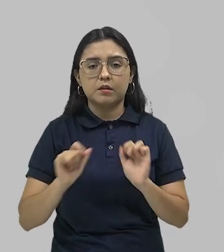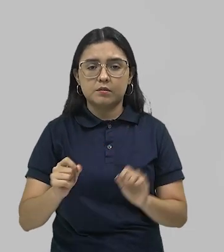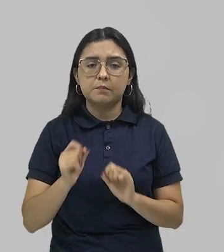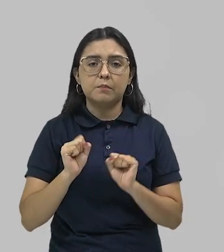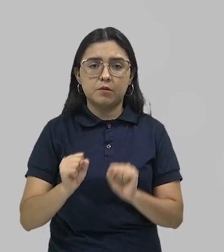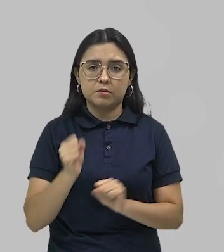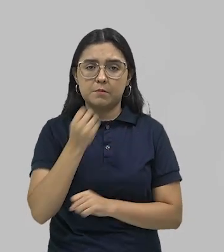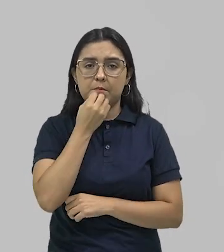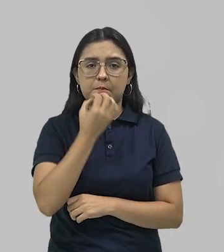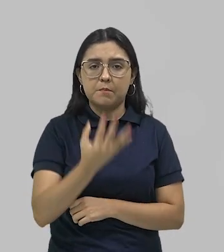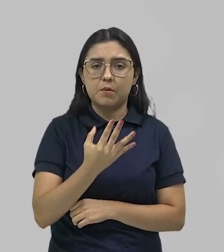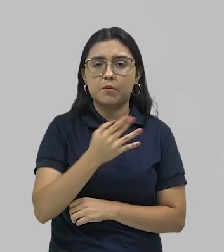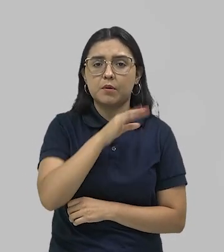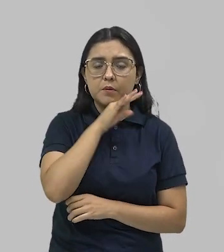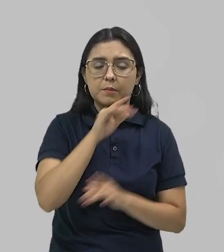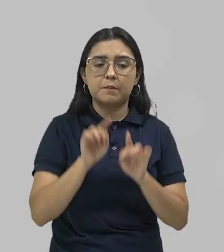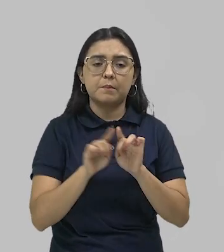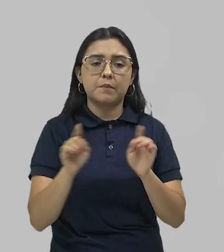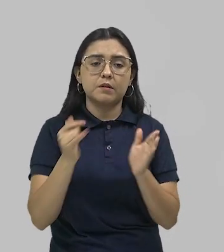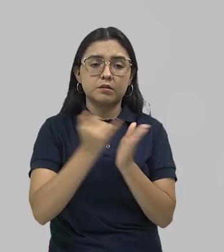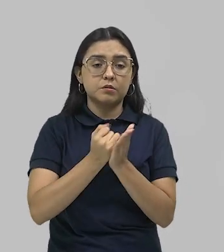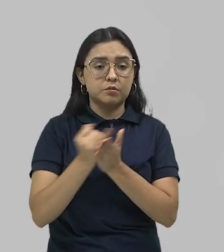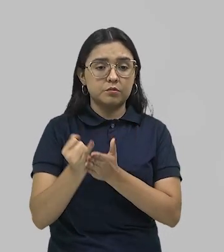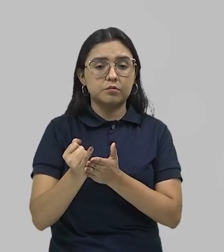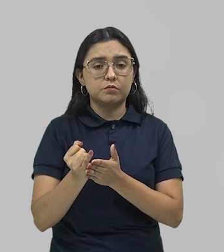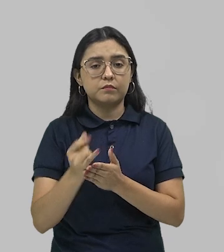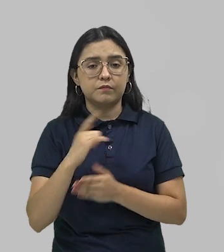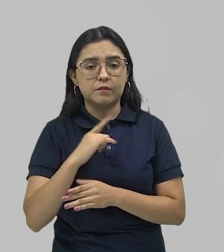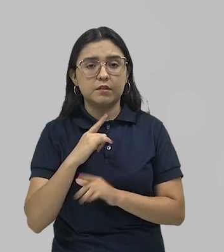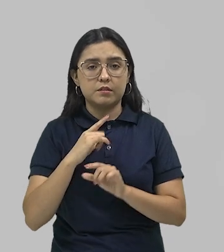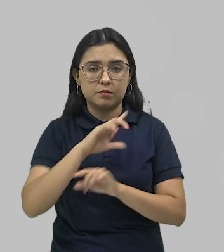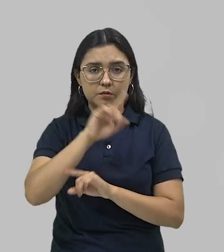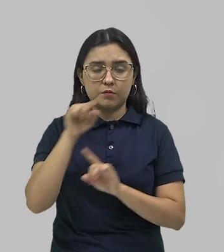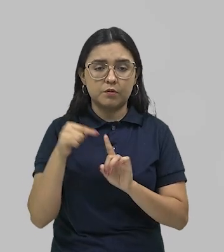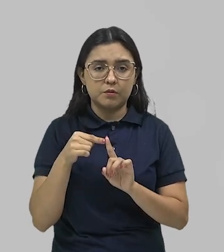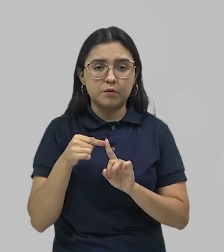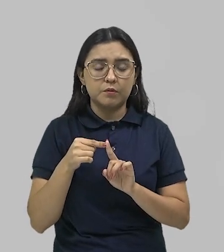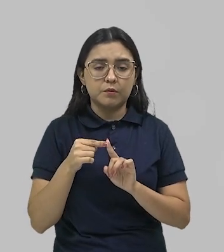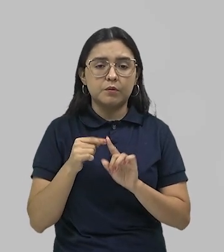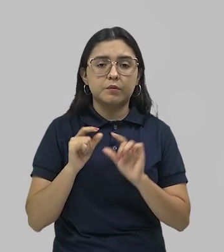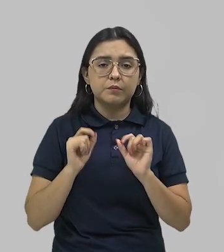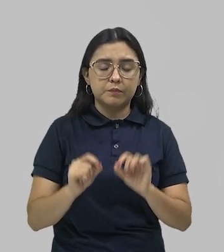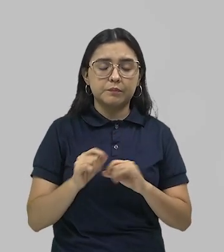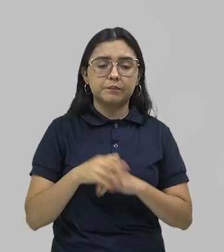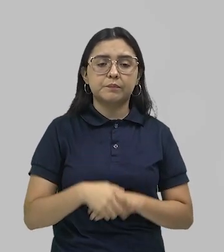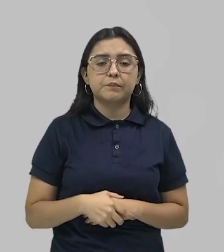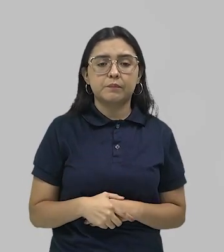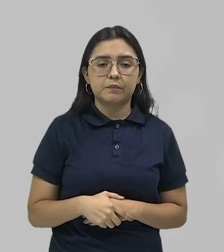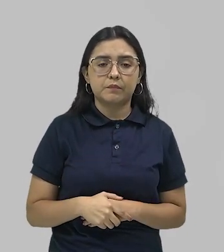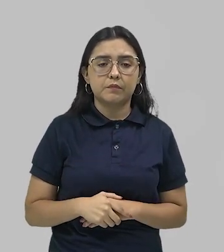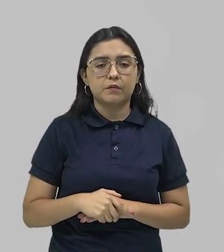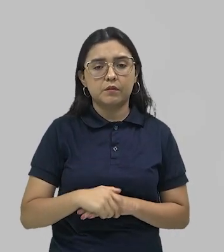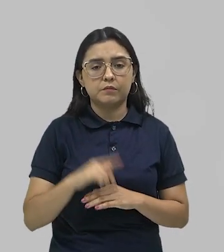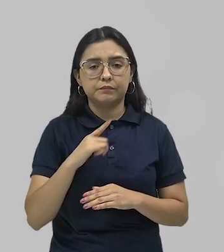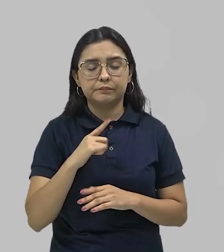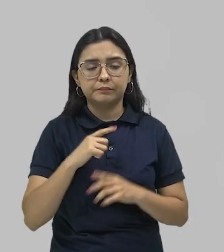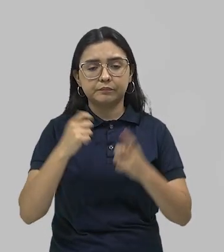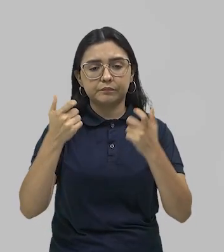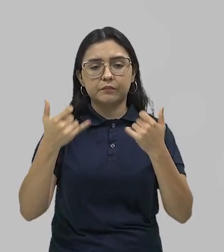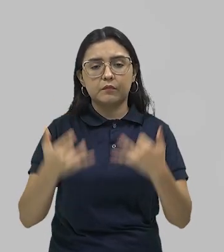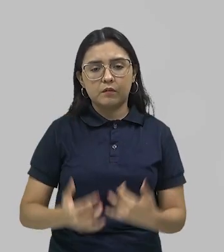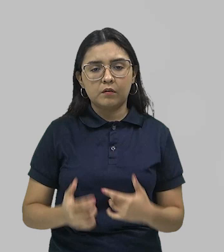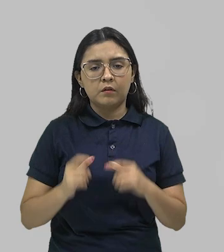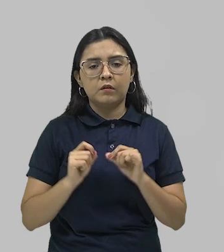ao mesmo tempo. Mas a introdução, no geral, é que vai ter esse papel de você já defender o que será desenvolvido e dar um